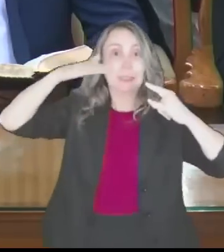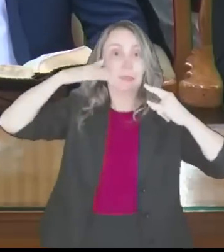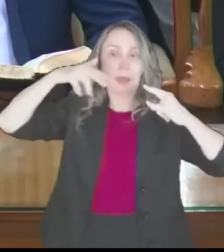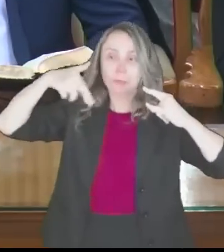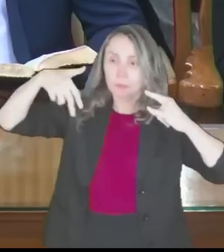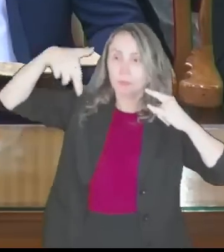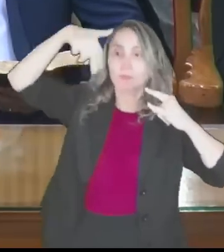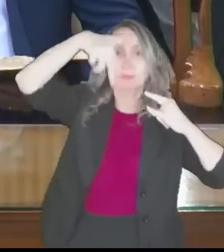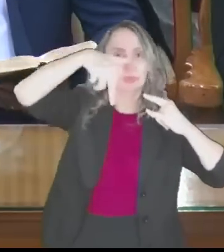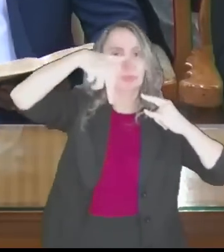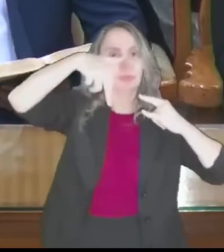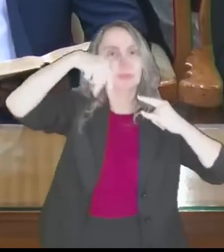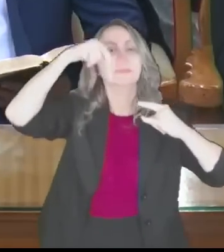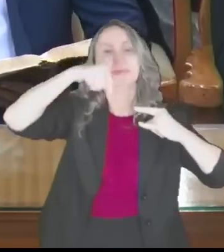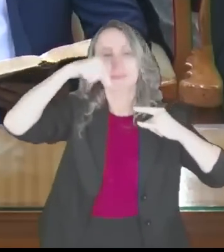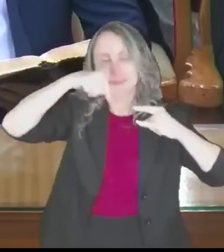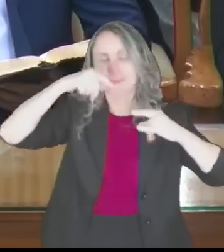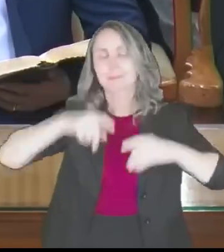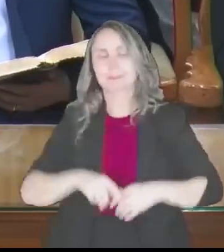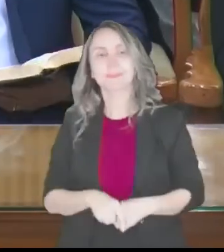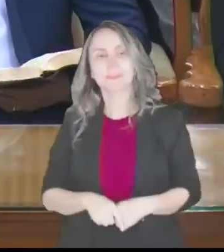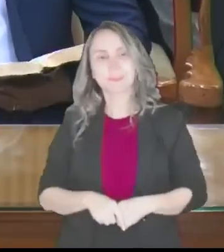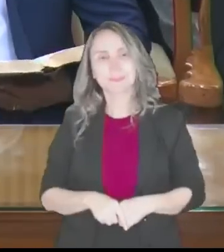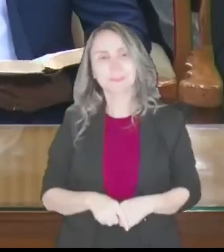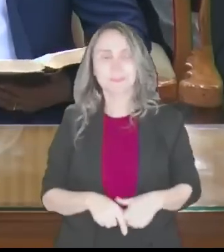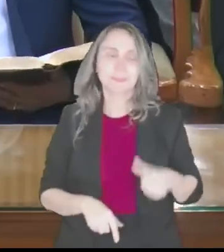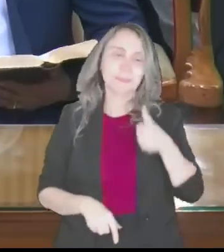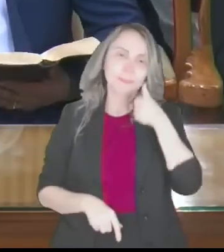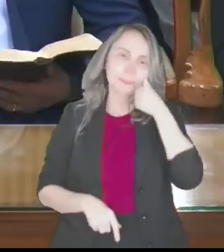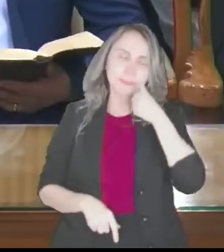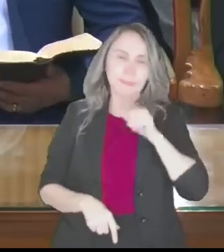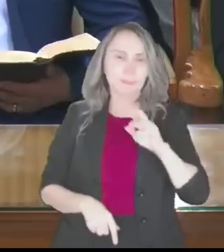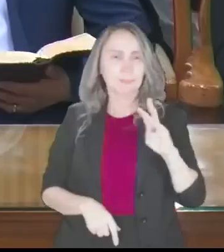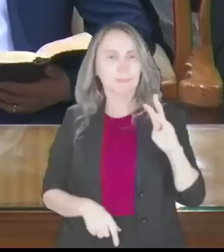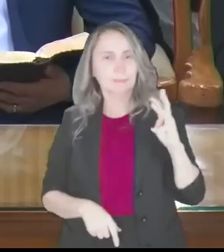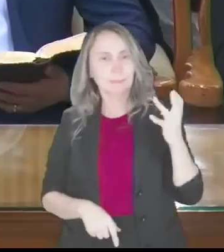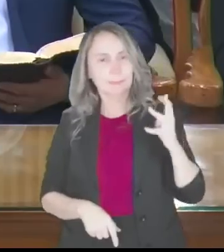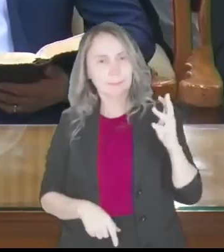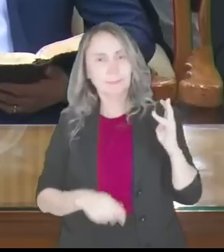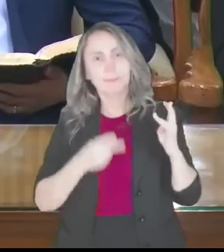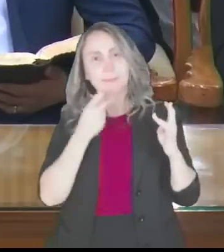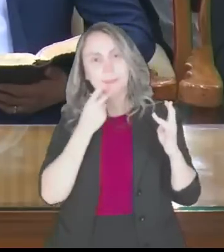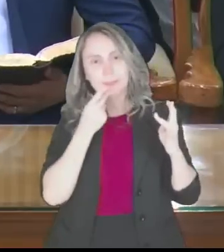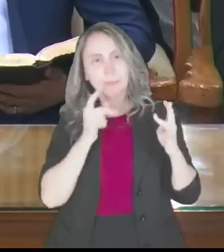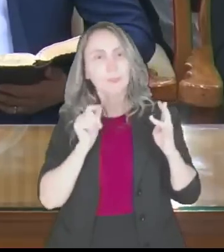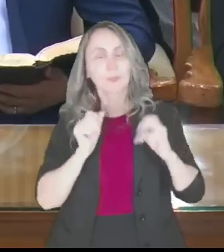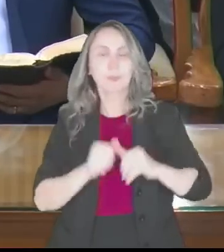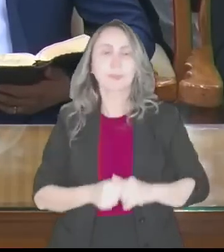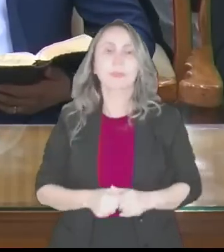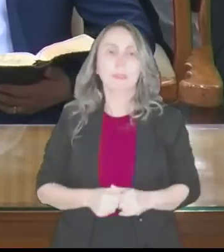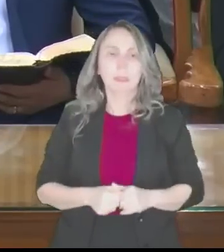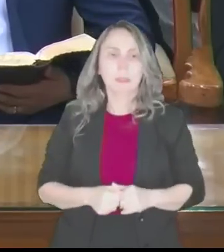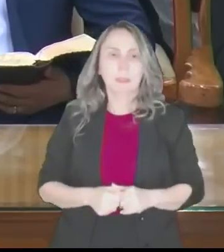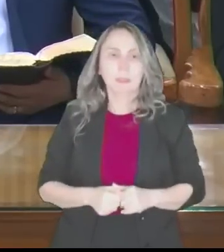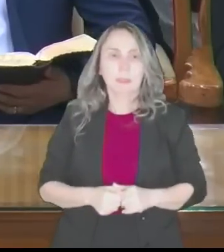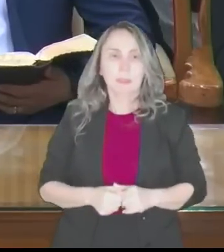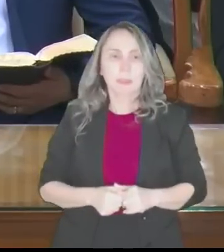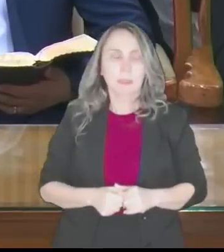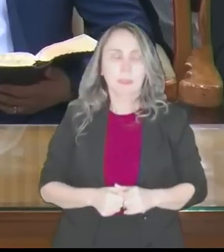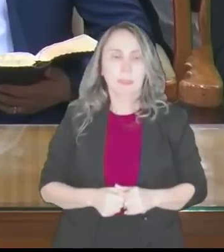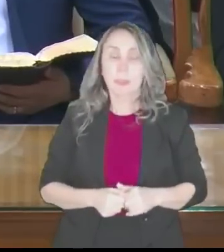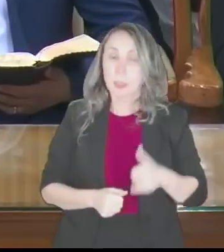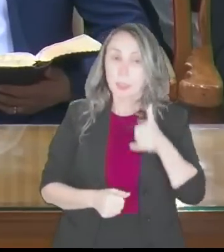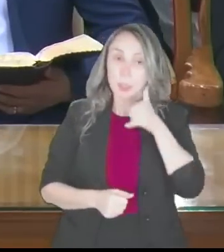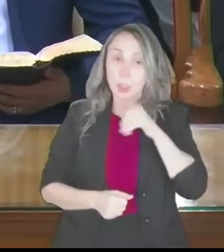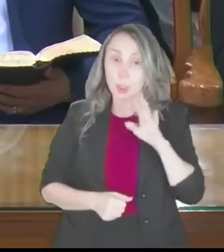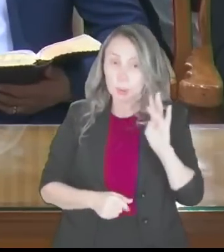Meus amados irmãos, e a noiva, ela disse que iria levar o noivo para a esposa. Nesse caso já não era mais noiva, era